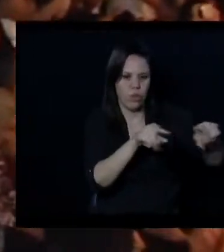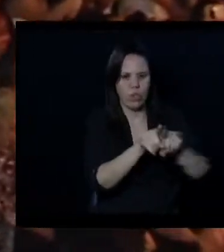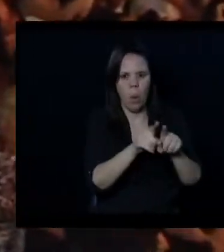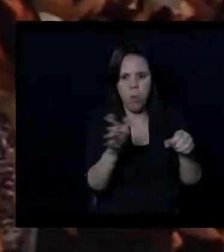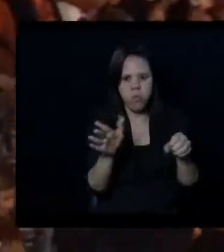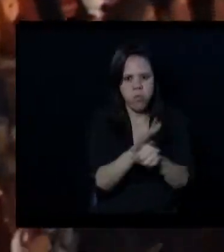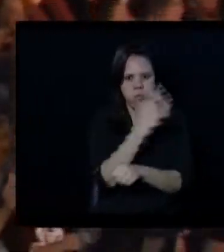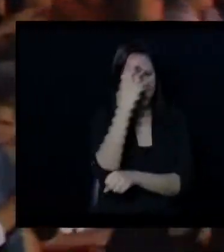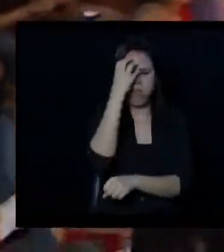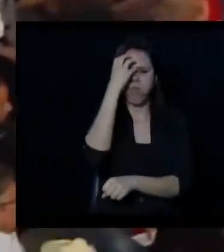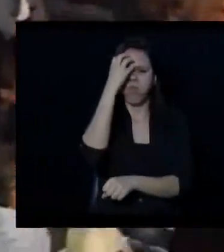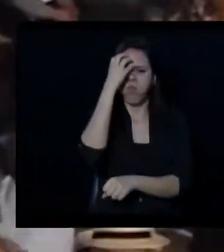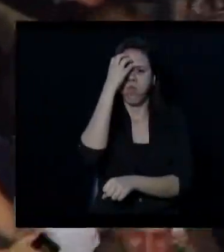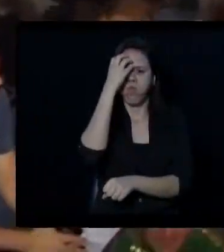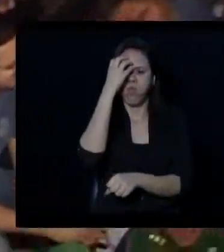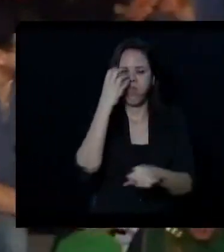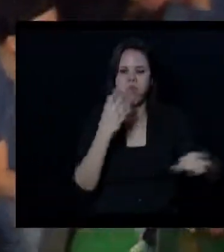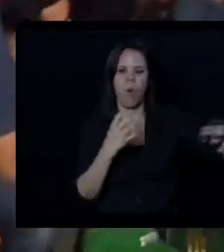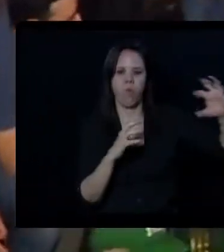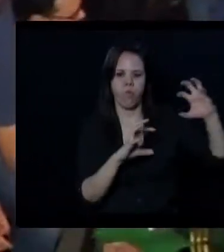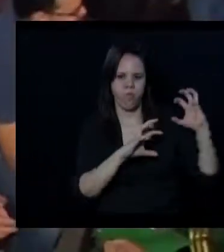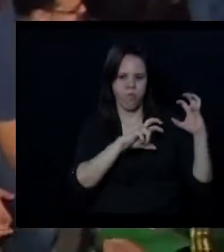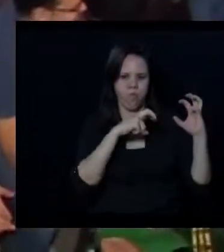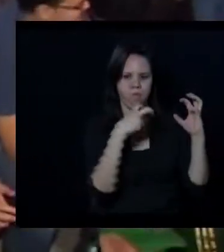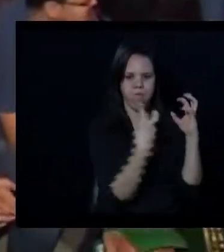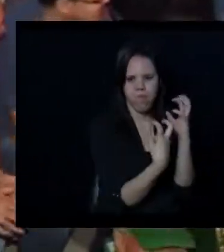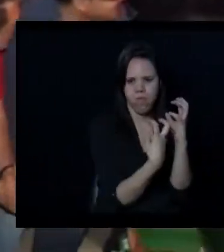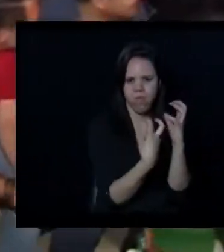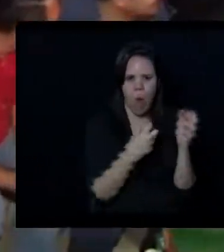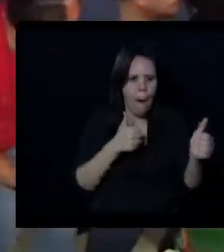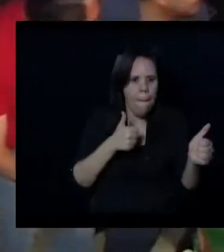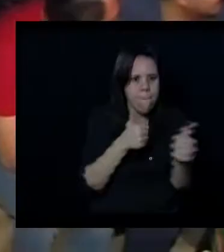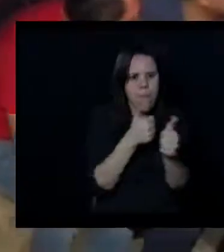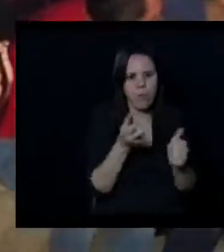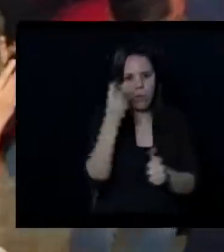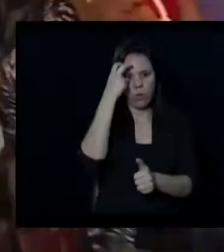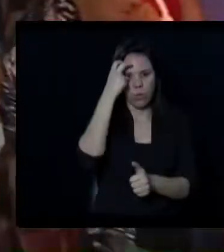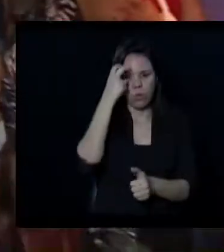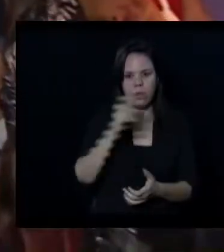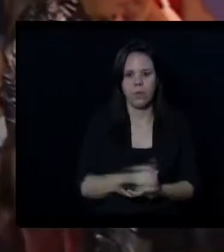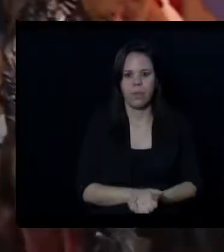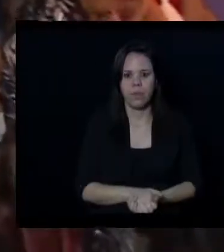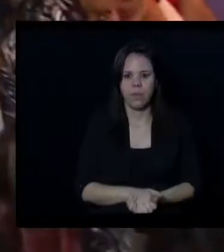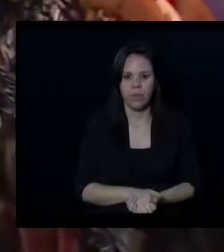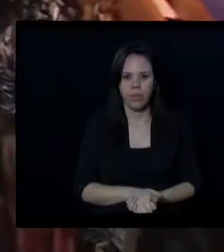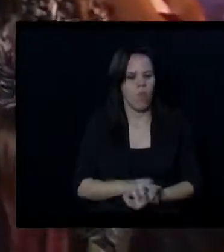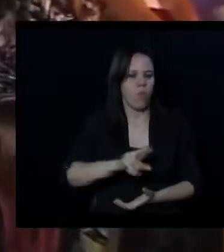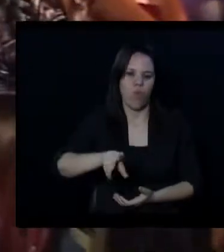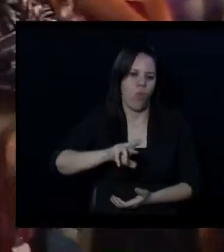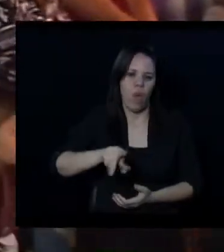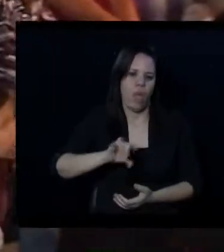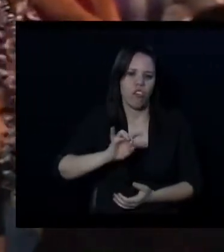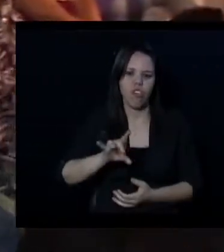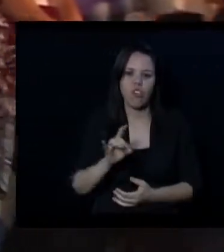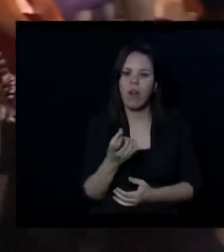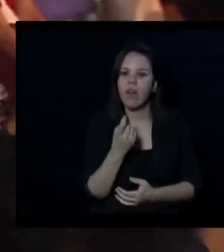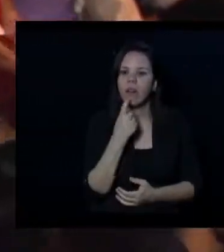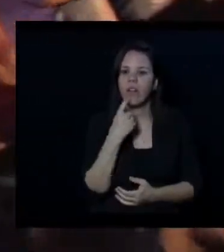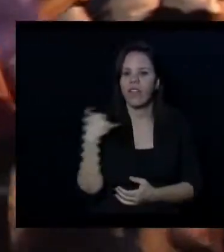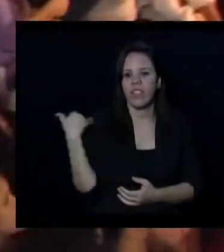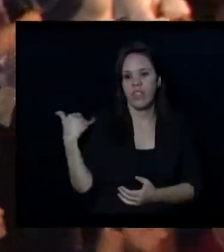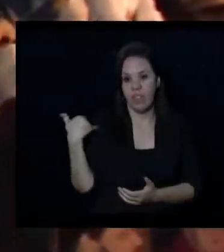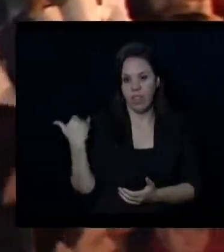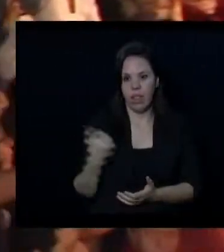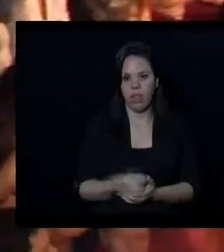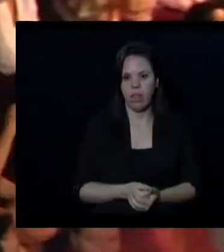e aproximou o público da cultura. E não é só Campinas que fez